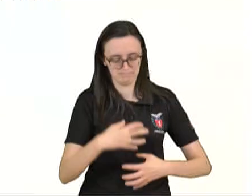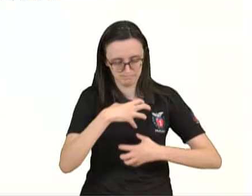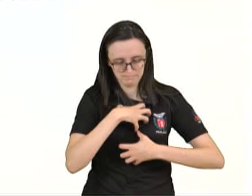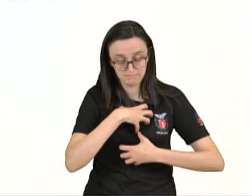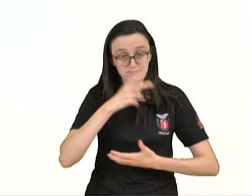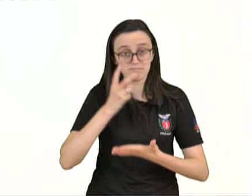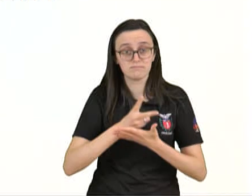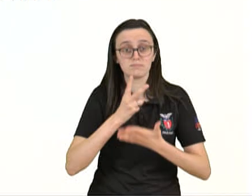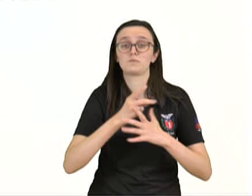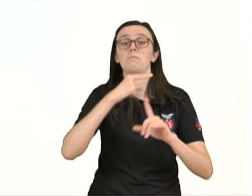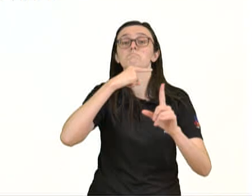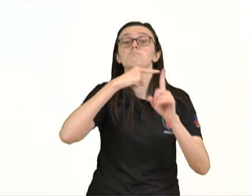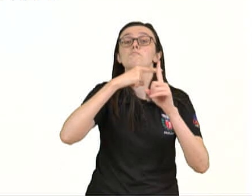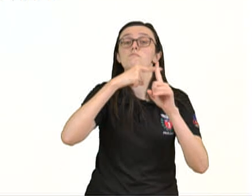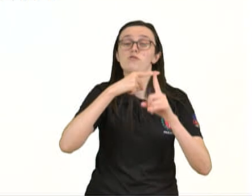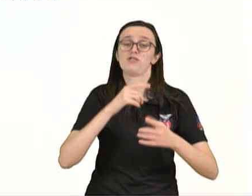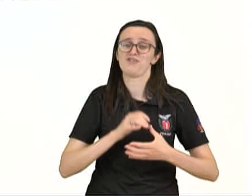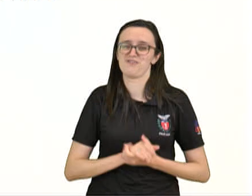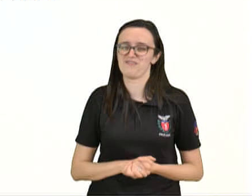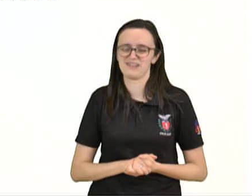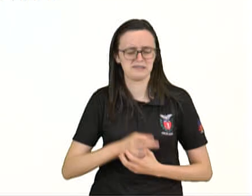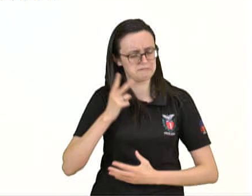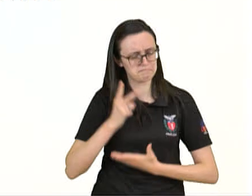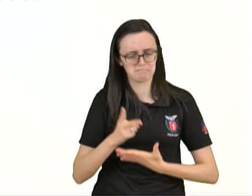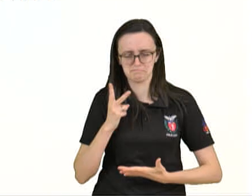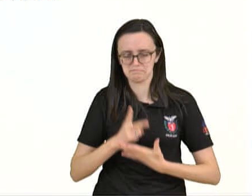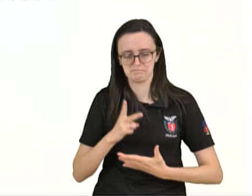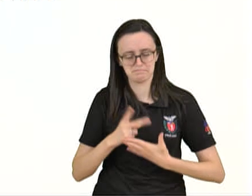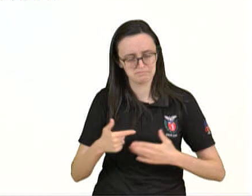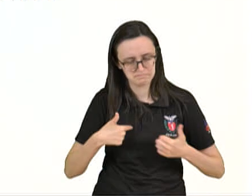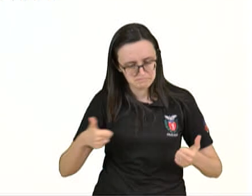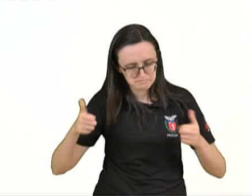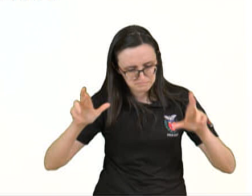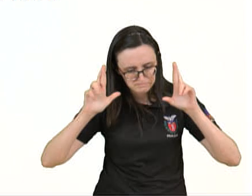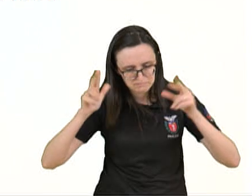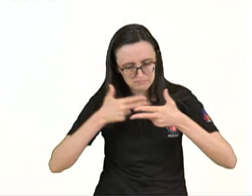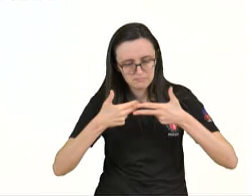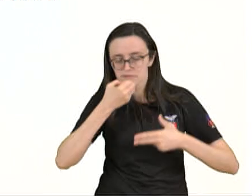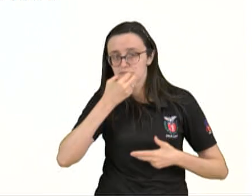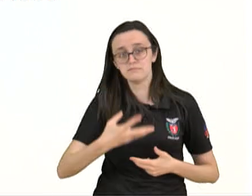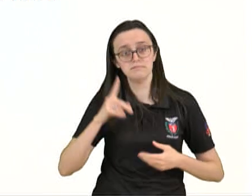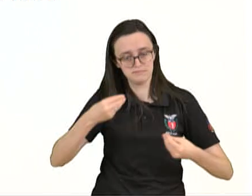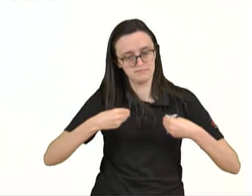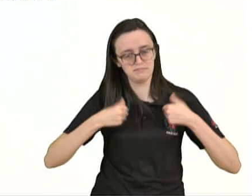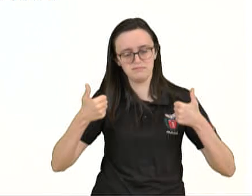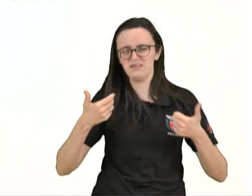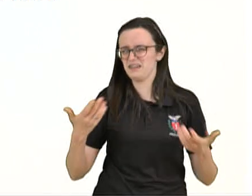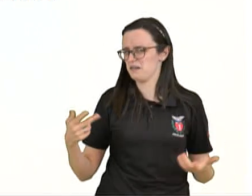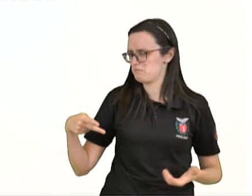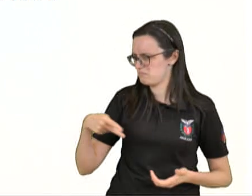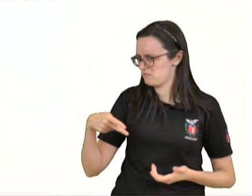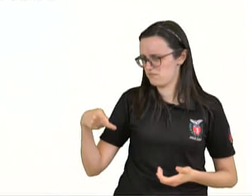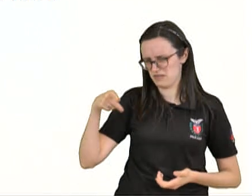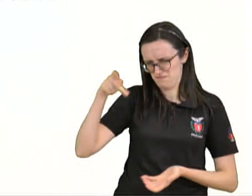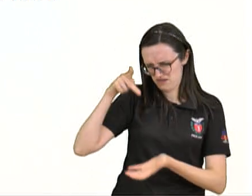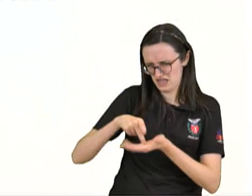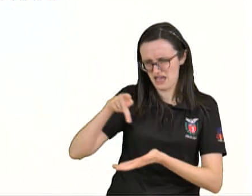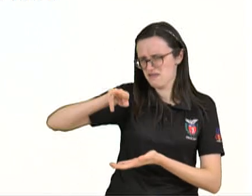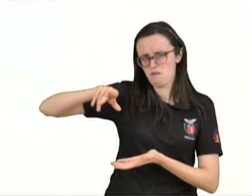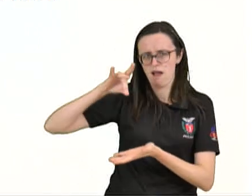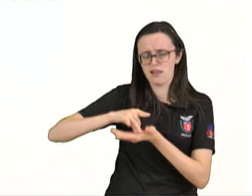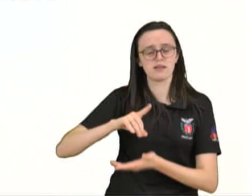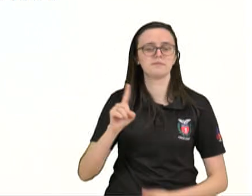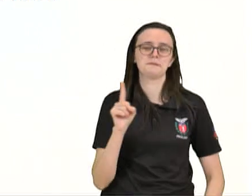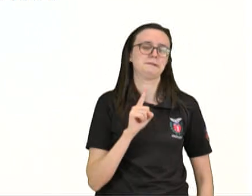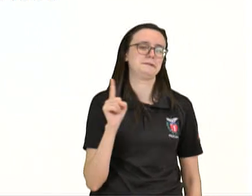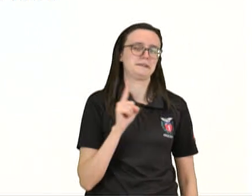sempre positiva, sempre seja otimista, isso é bom. Ai, professora, mas isso é fora da realidade.